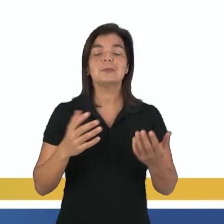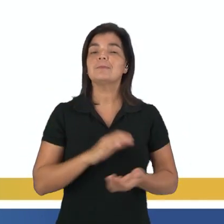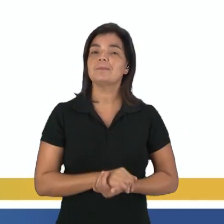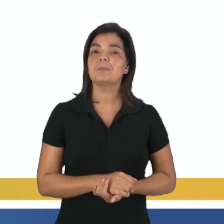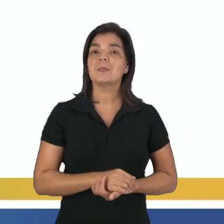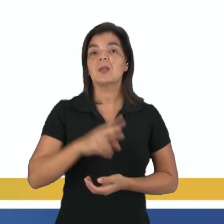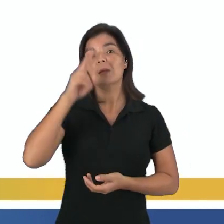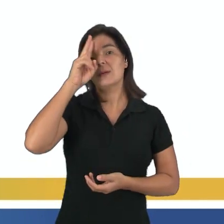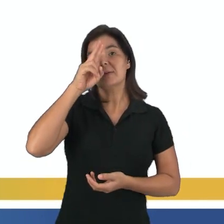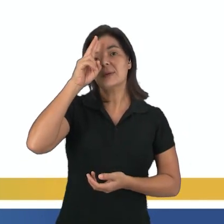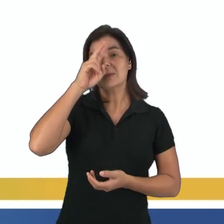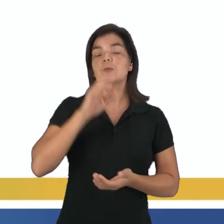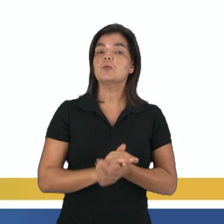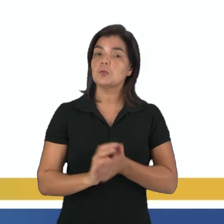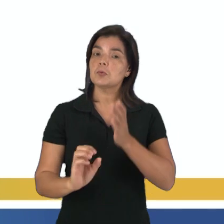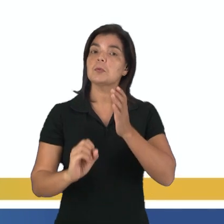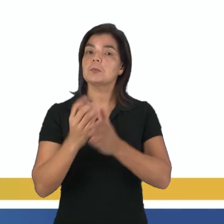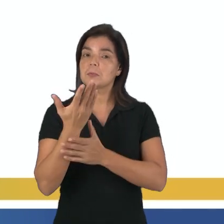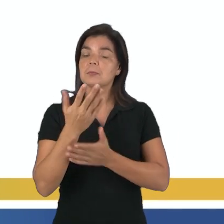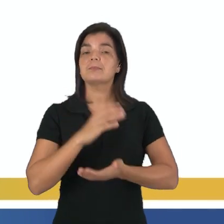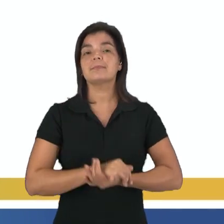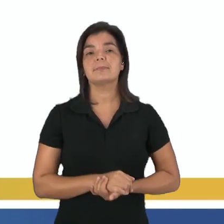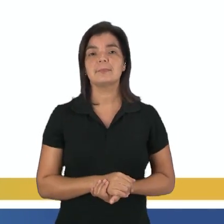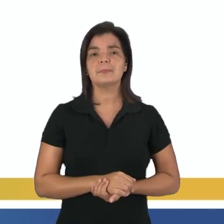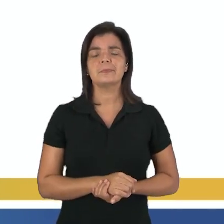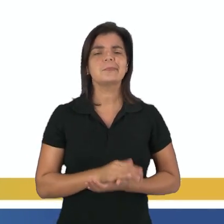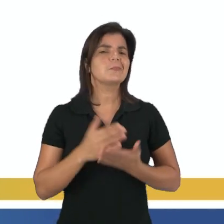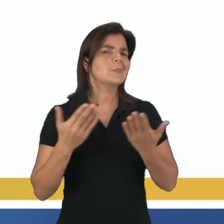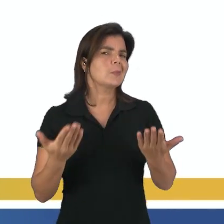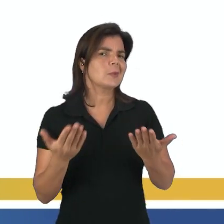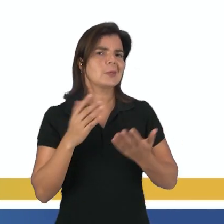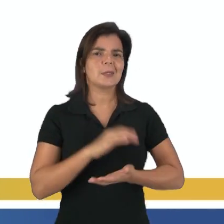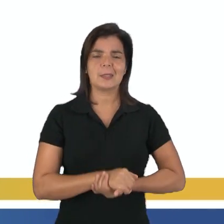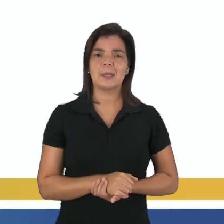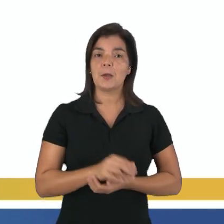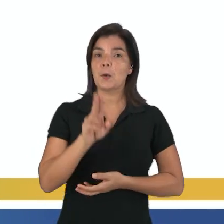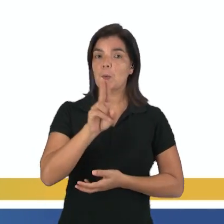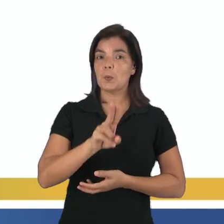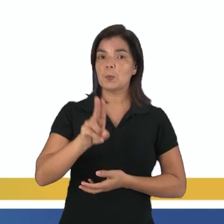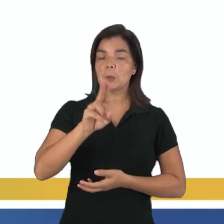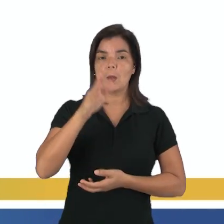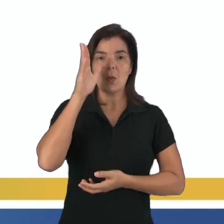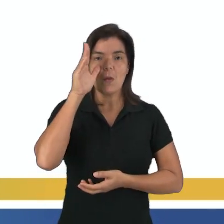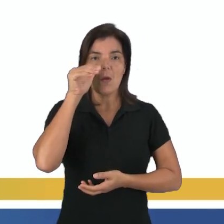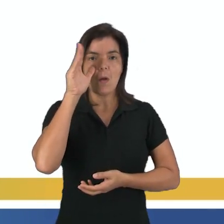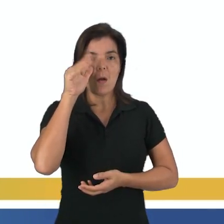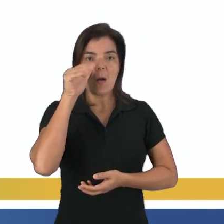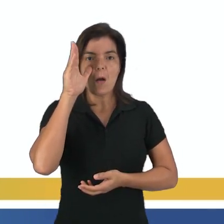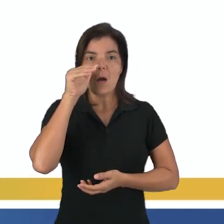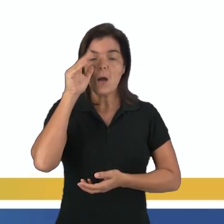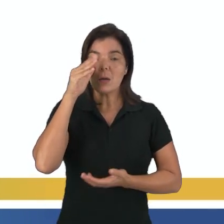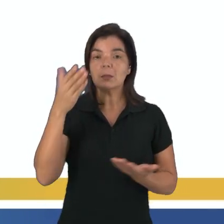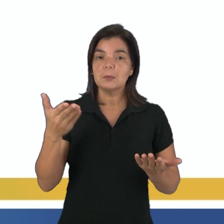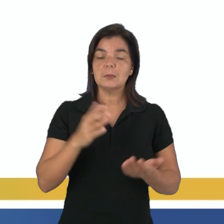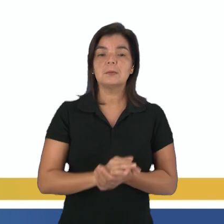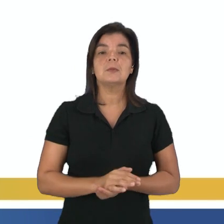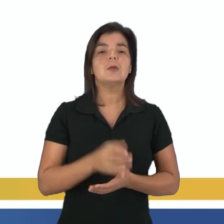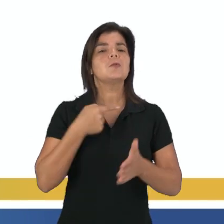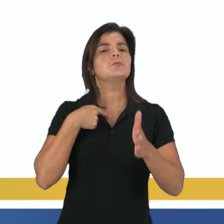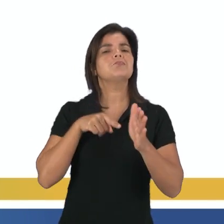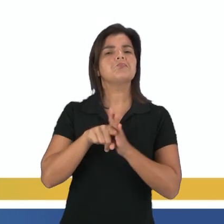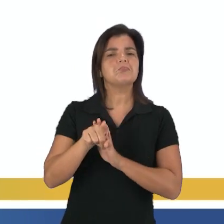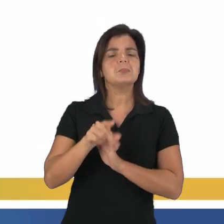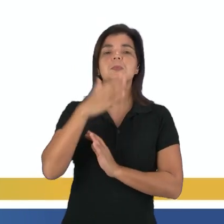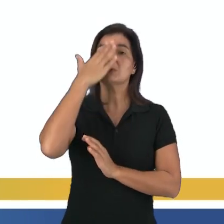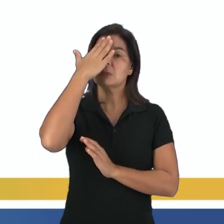história, lembranças de um fato ocorrido. Que tal usar a curiosidade nesse momento e querer